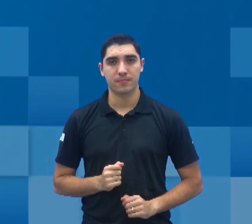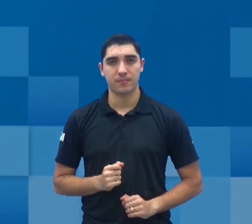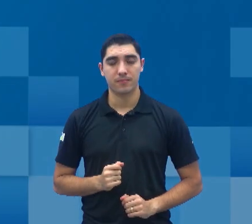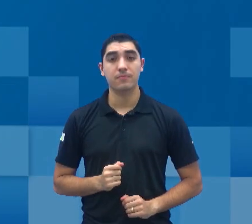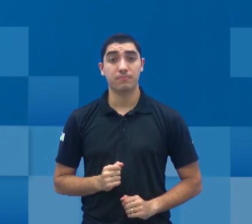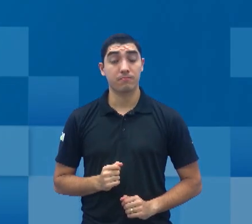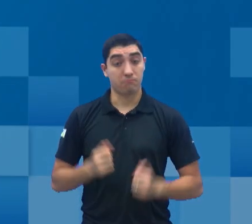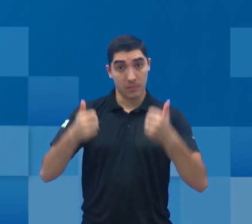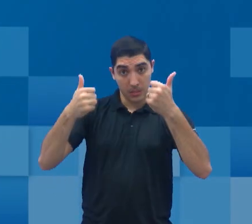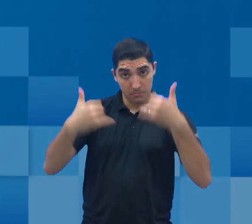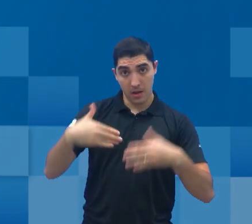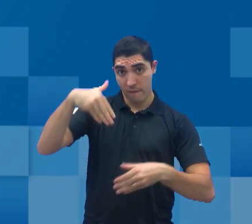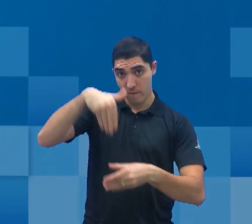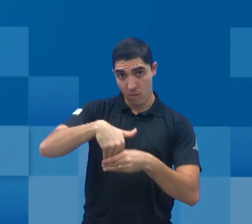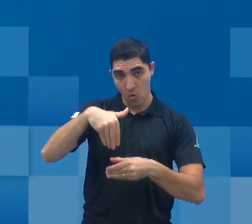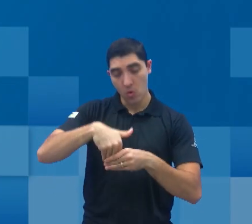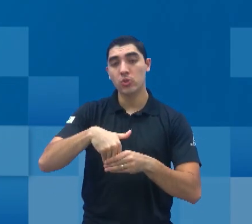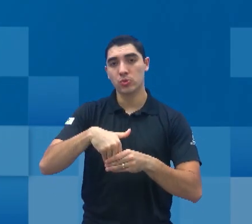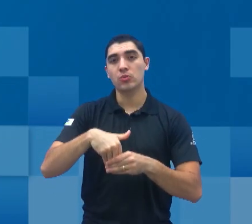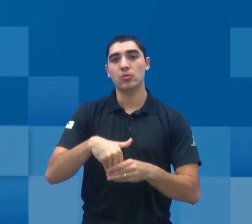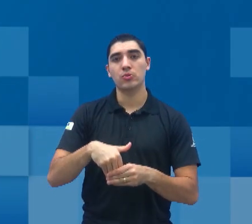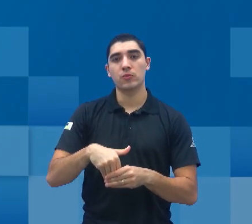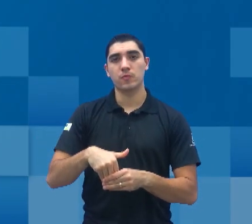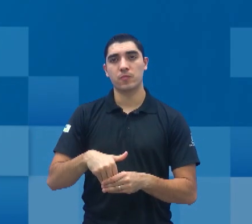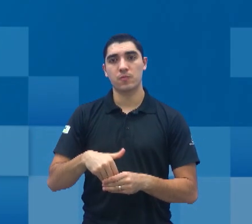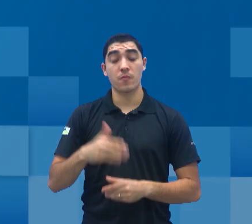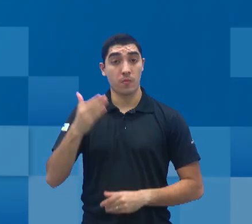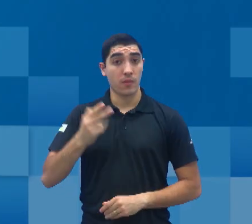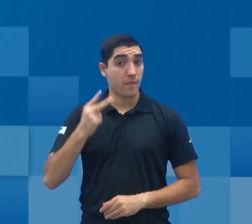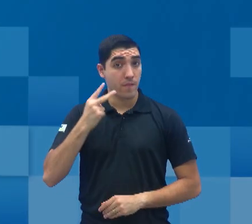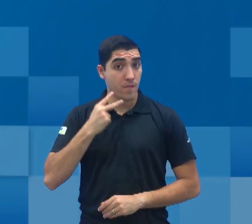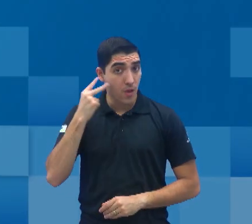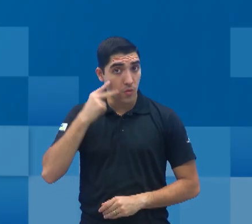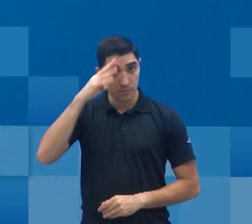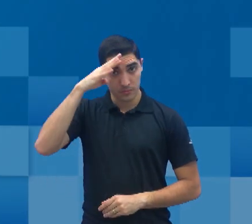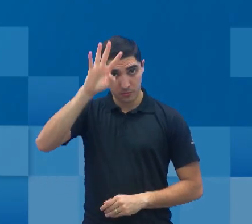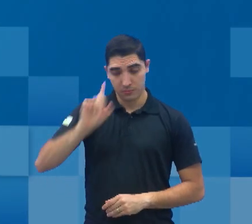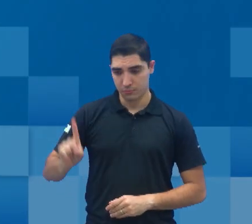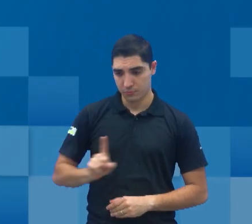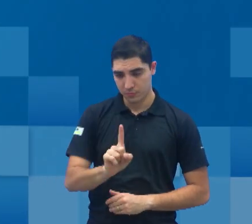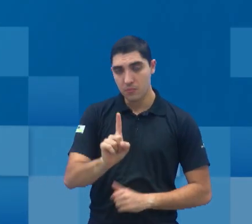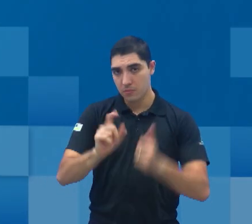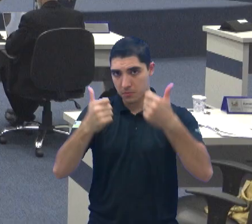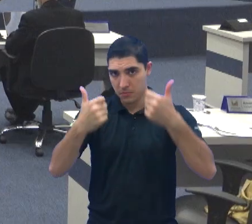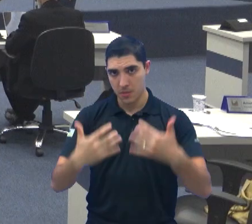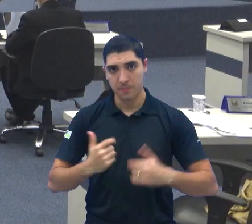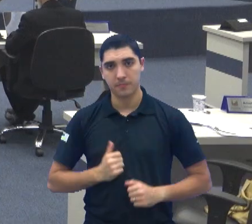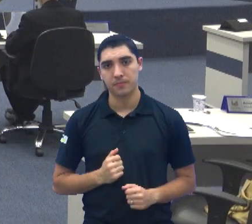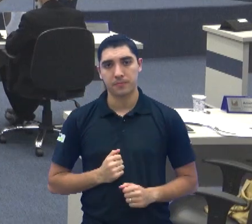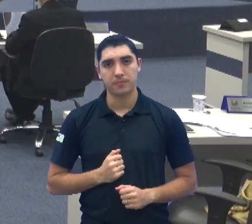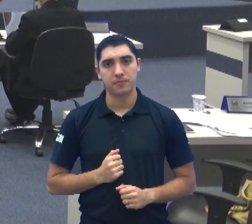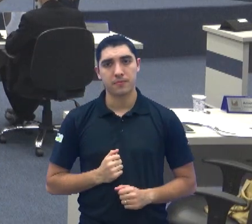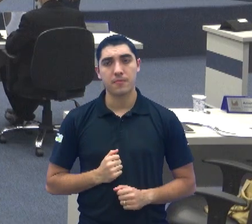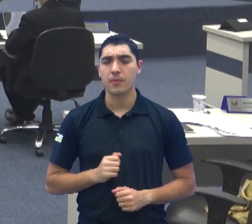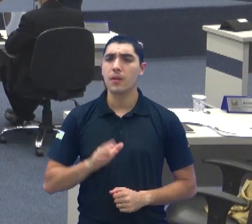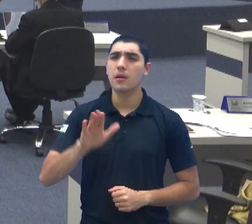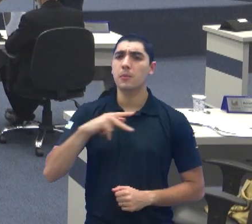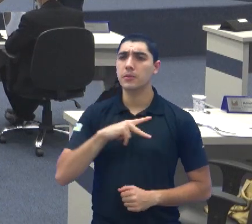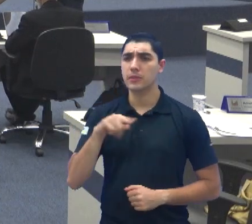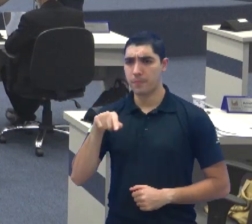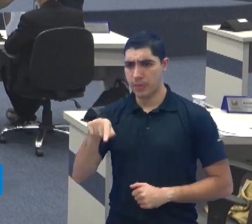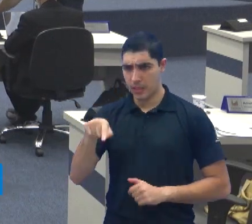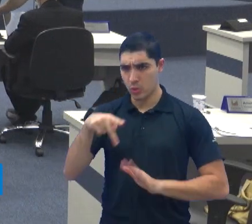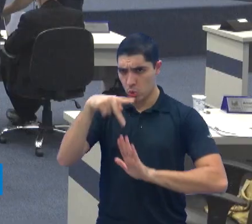Justificativo de votação. O vereador Sena, por tempo de 1 minuto. Presidente, eu votei favorável